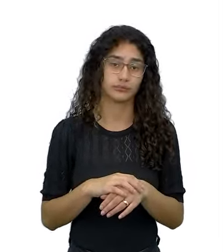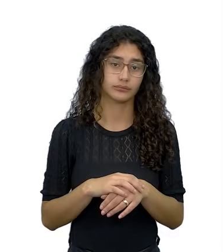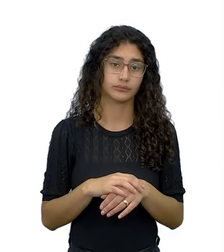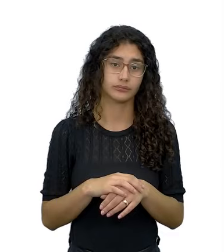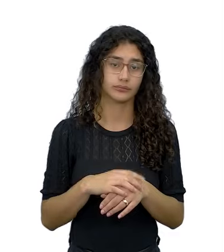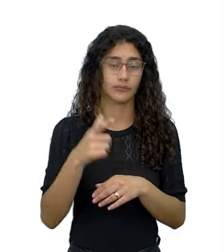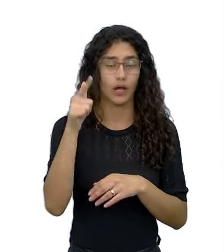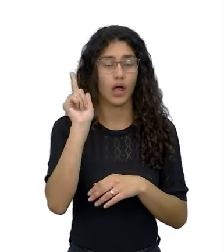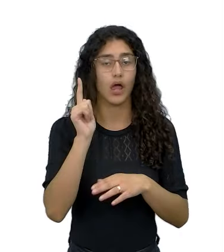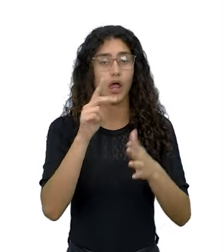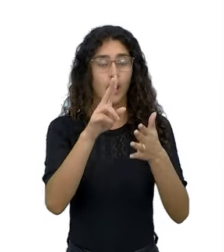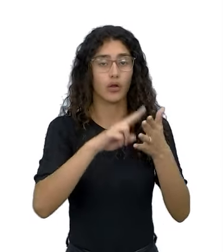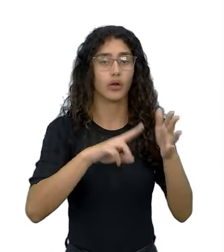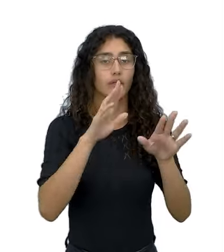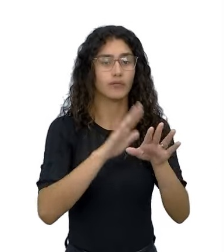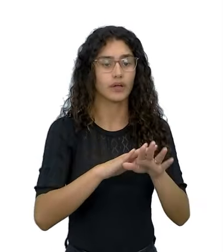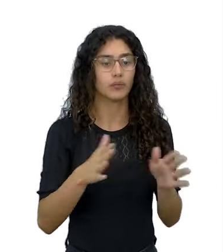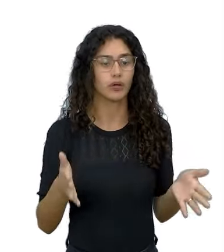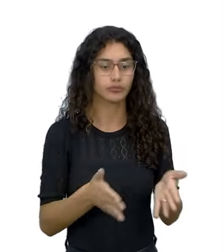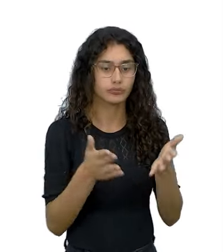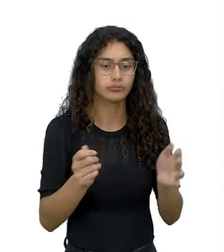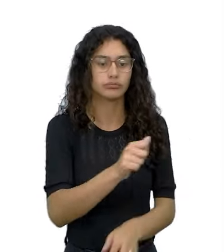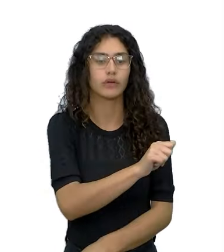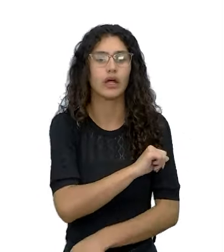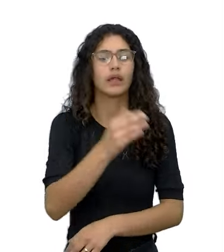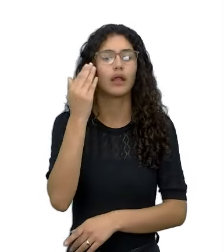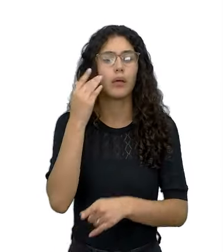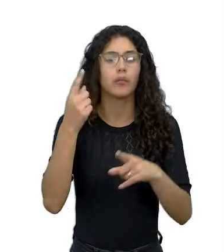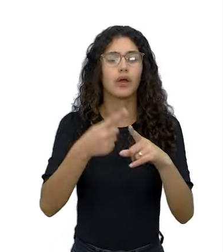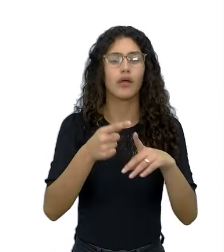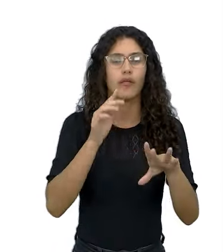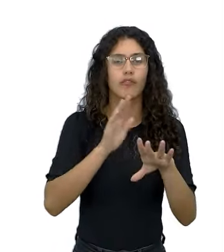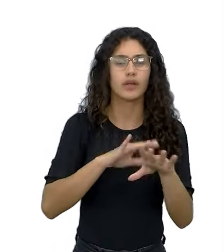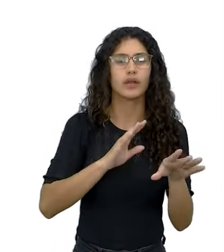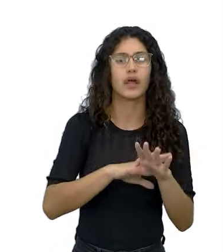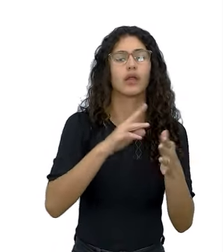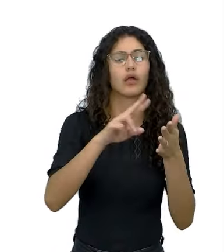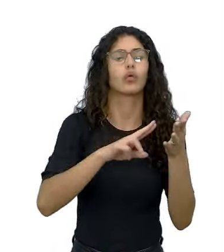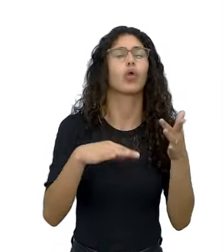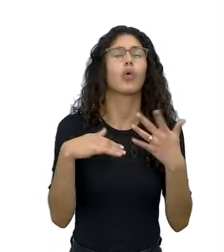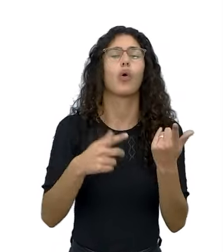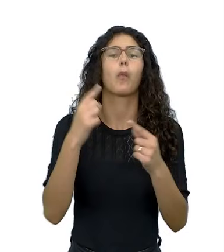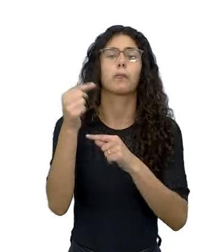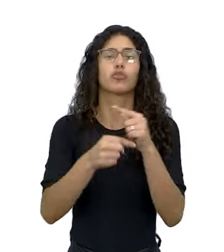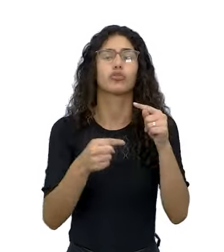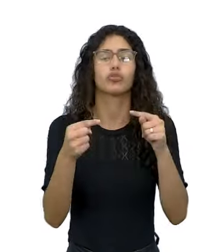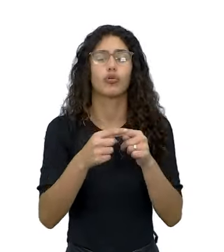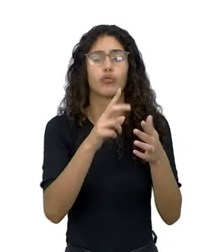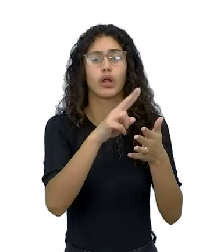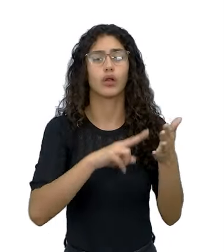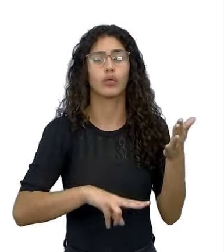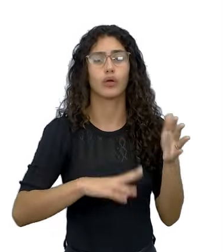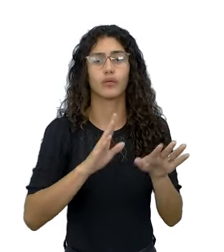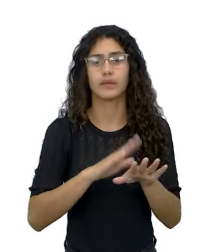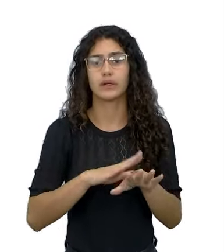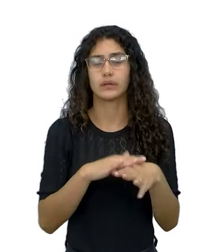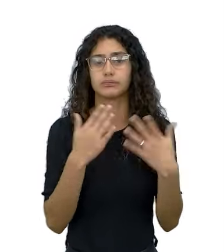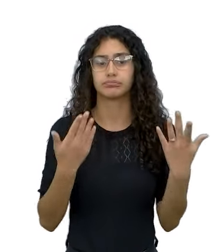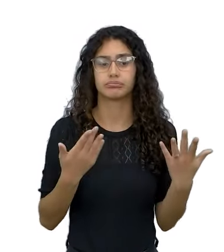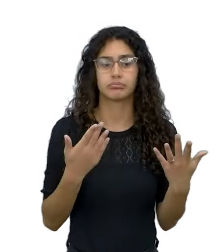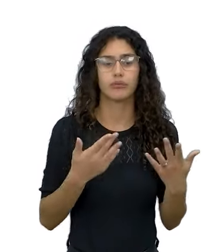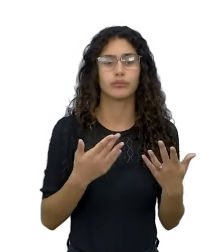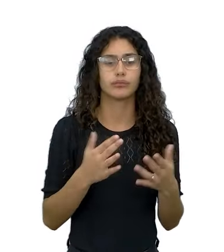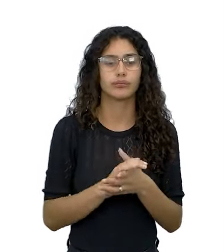estudantes, eles compreenderem, né, o porquê eles estão fazendo essa leitura, qual é o objetivo da leitura, né? A ativação